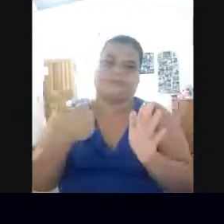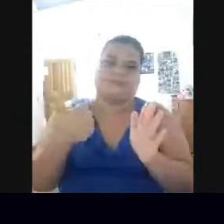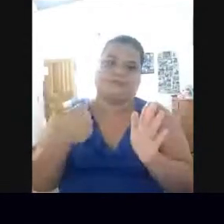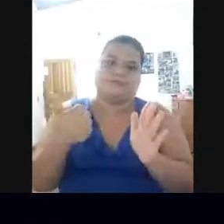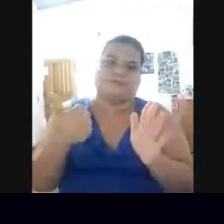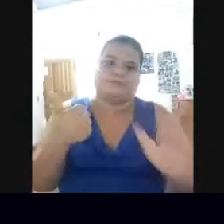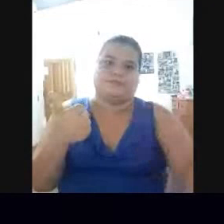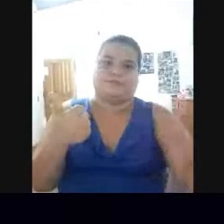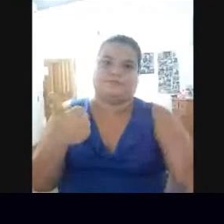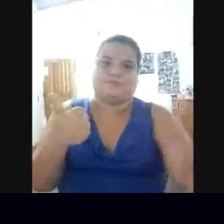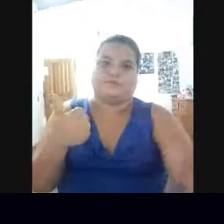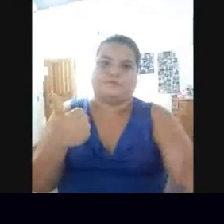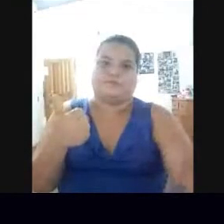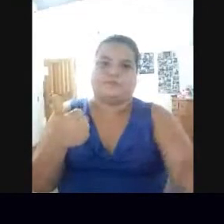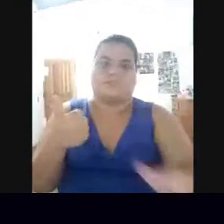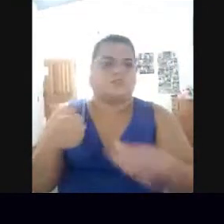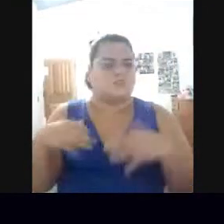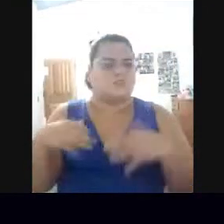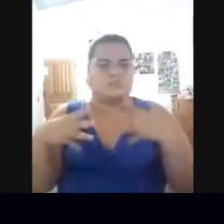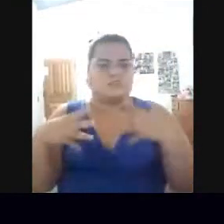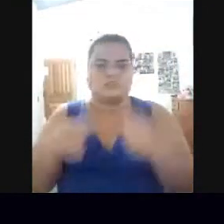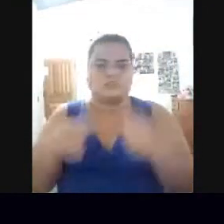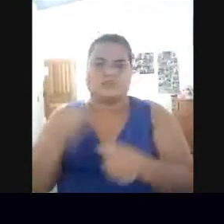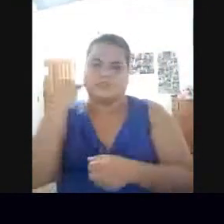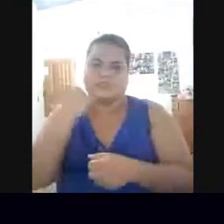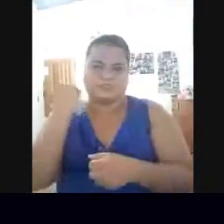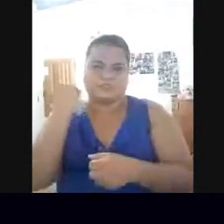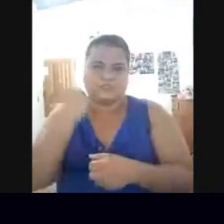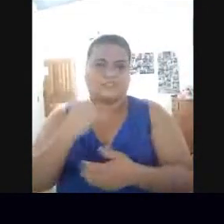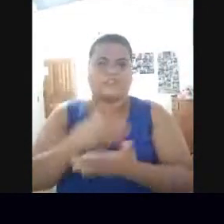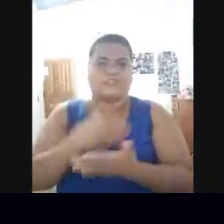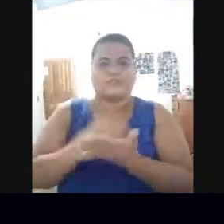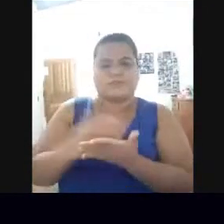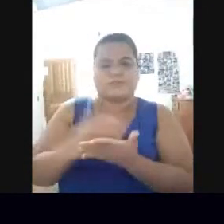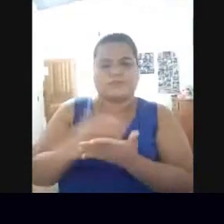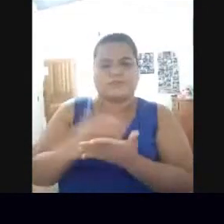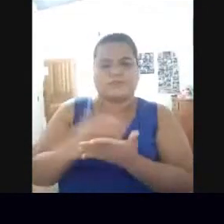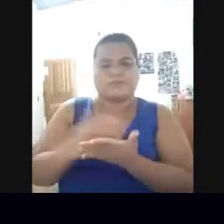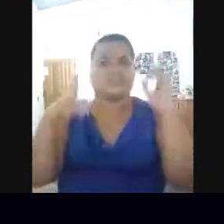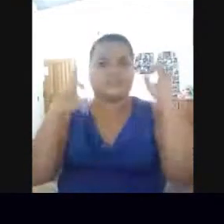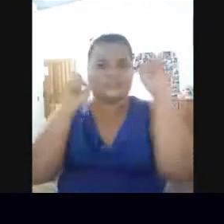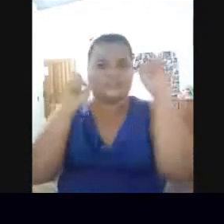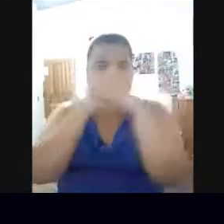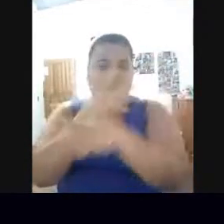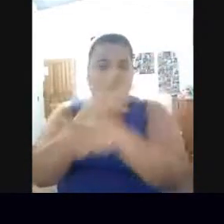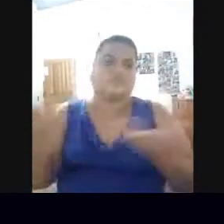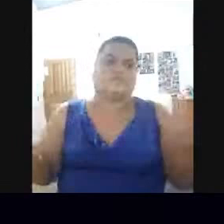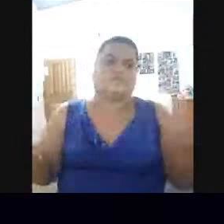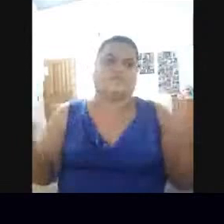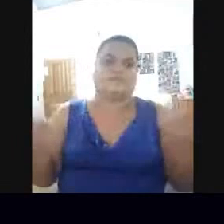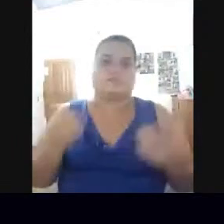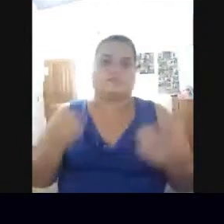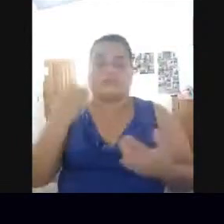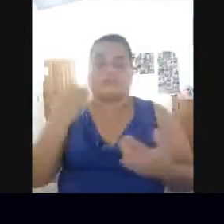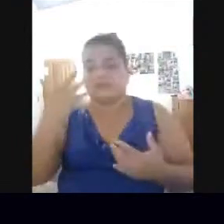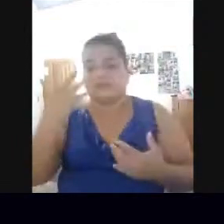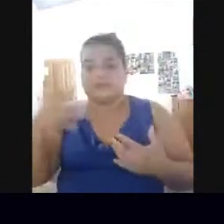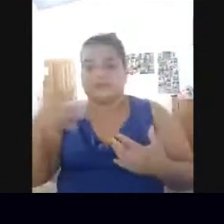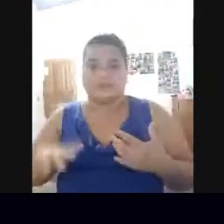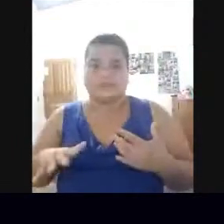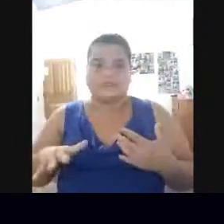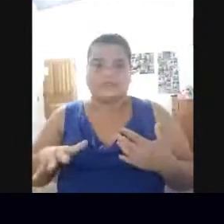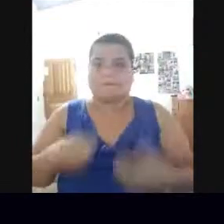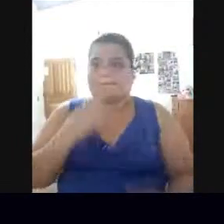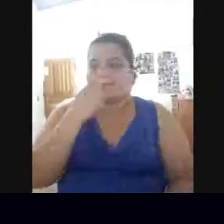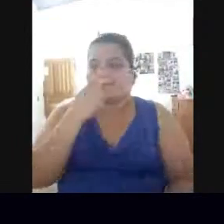sem caseína, mas as outras também, no início, eles podem apresentar essas dificuldades, porque a criança, ela vem viciada, né? Então,